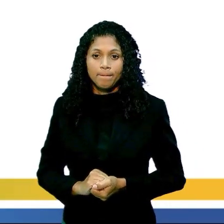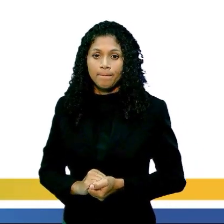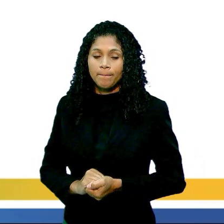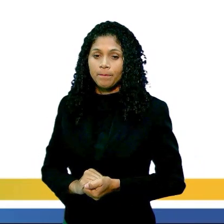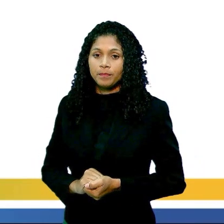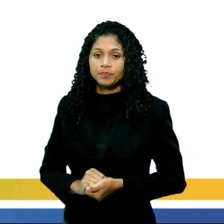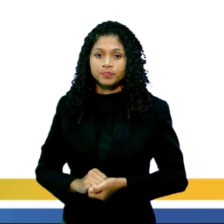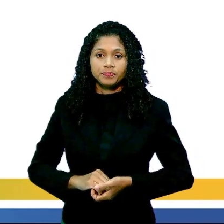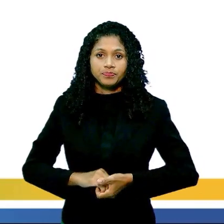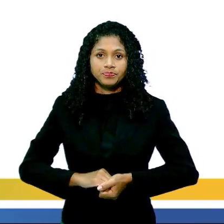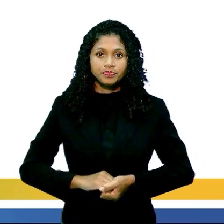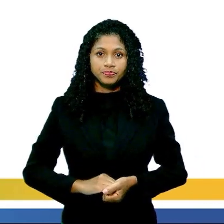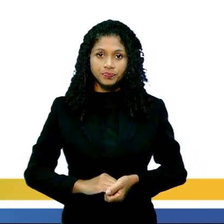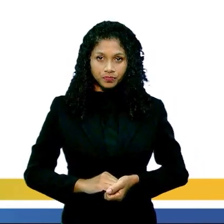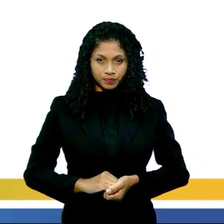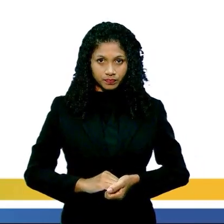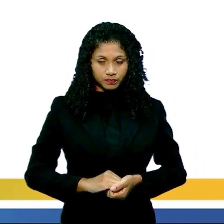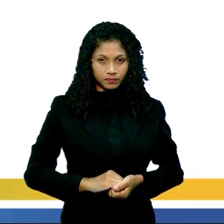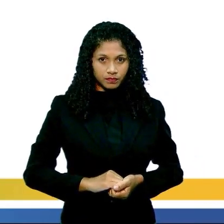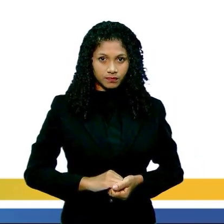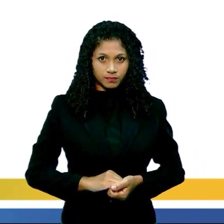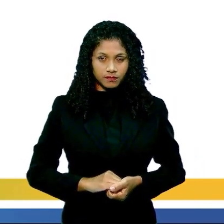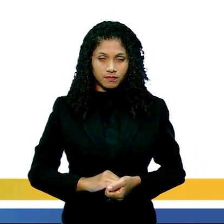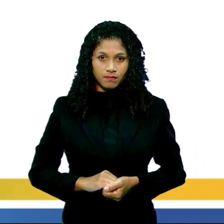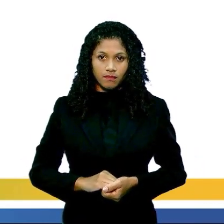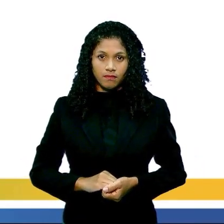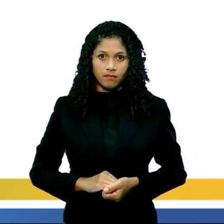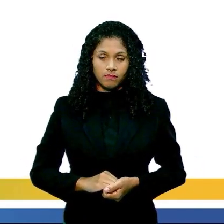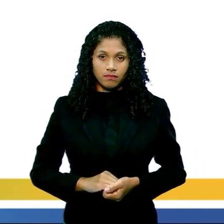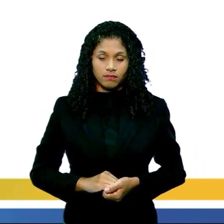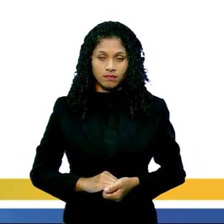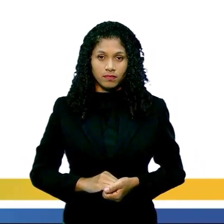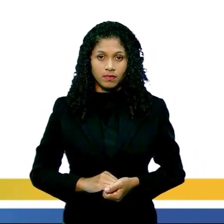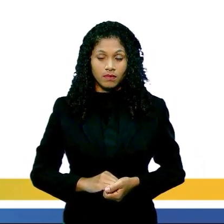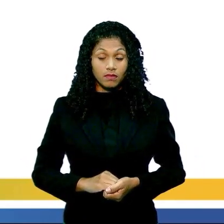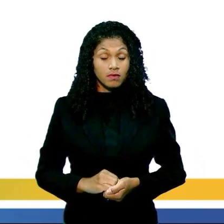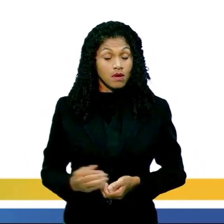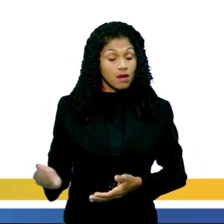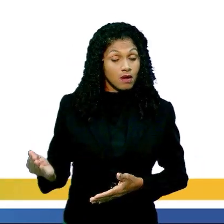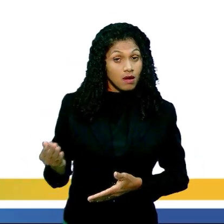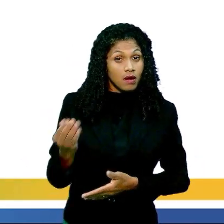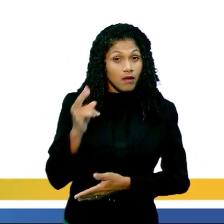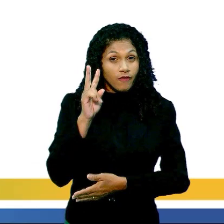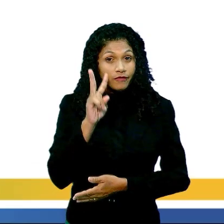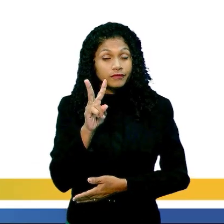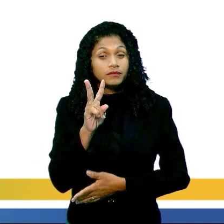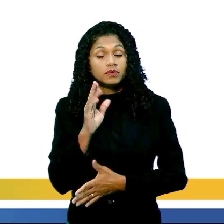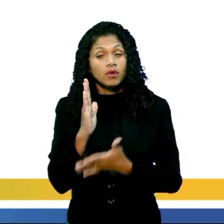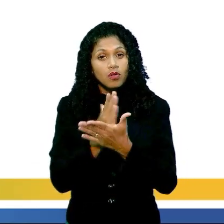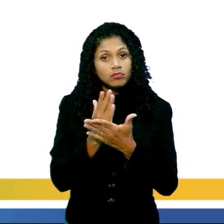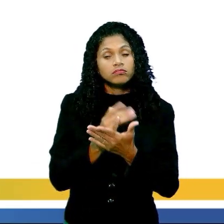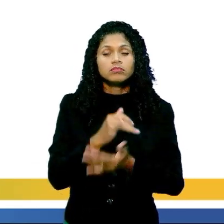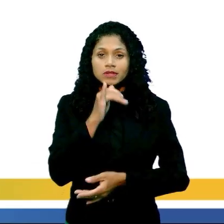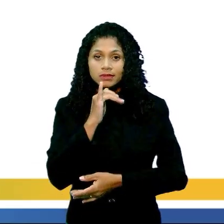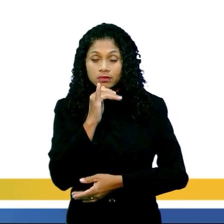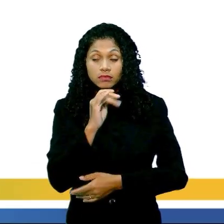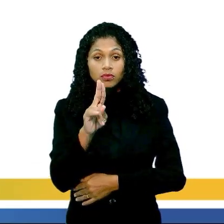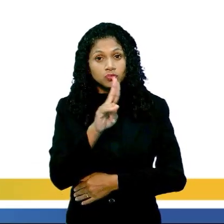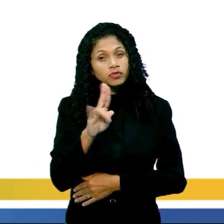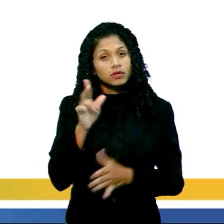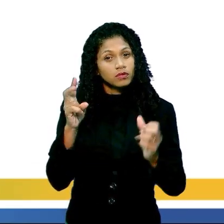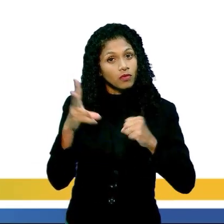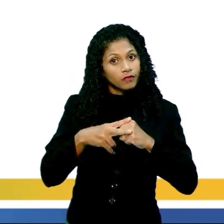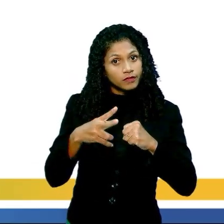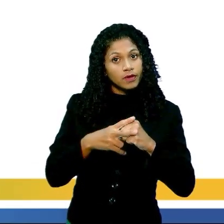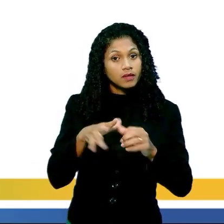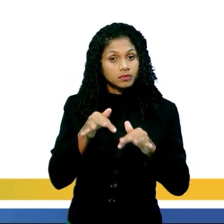Let's see some examples of phrasing using simple present. Vamos ver mais alguns exemplos utilizando o presente